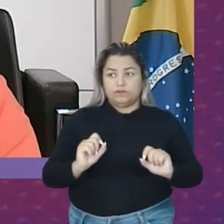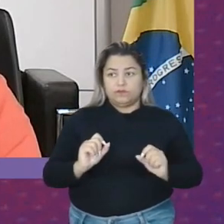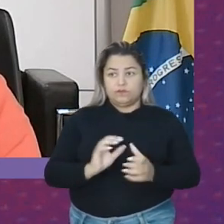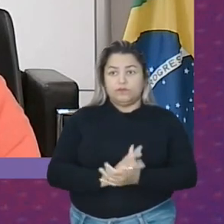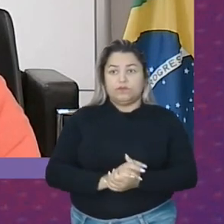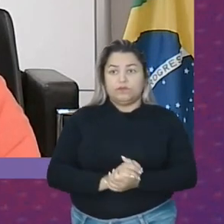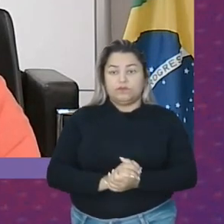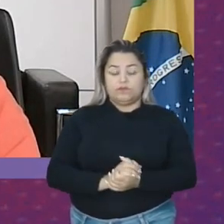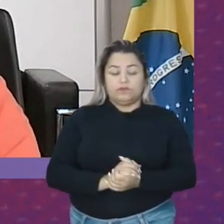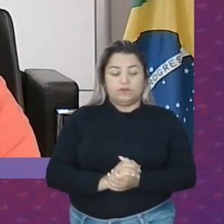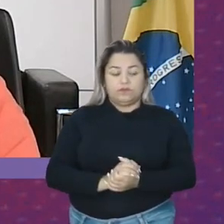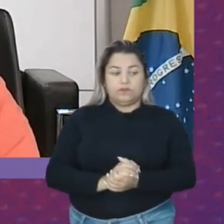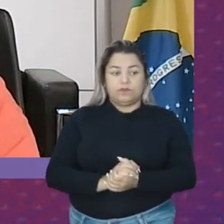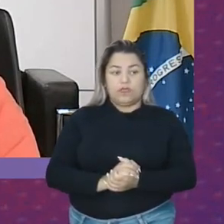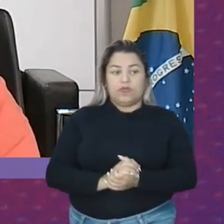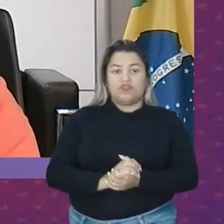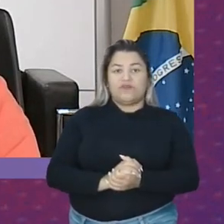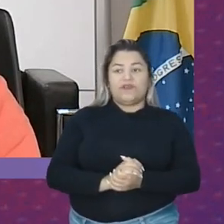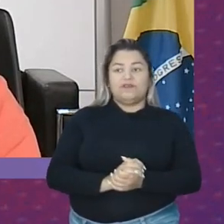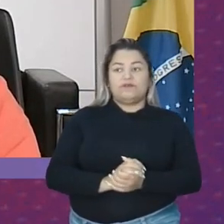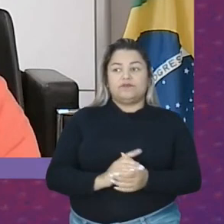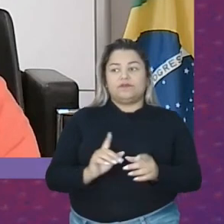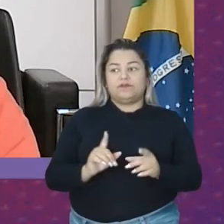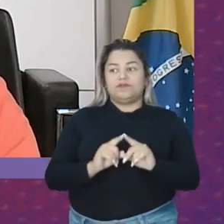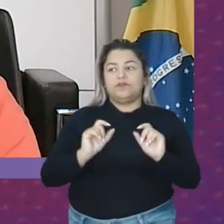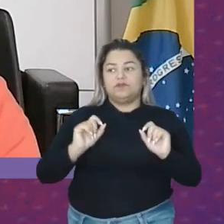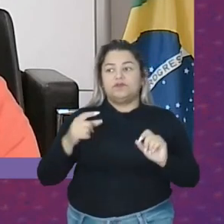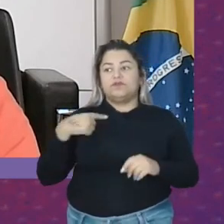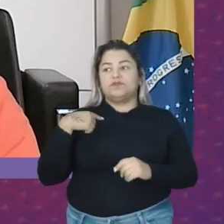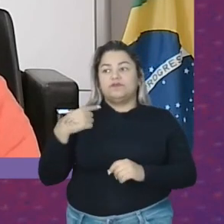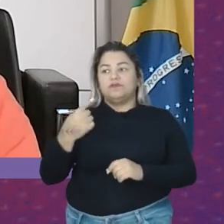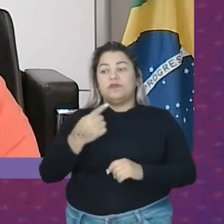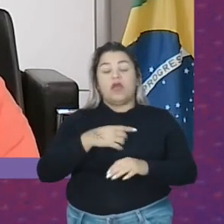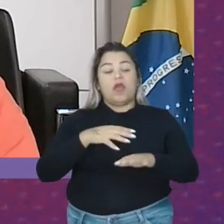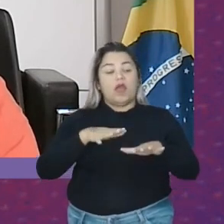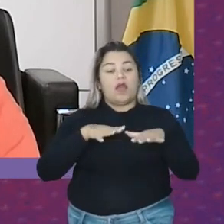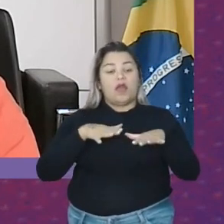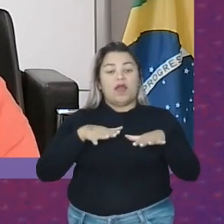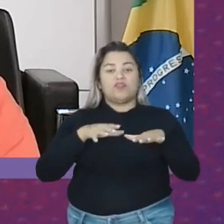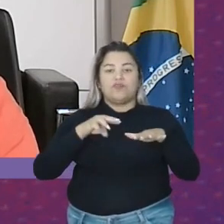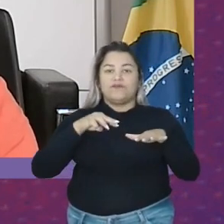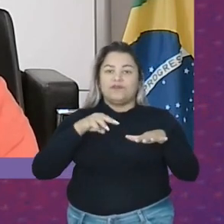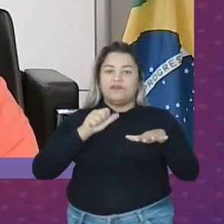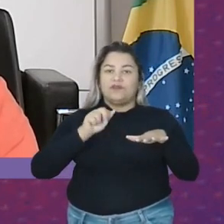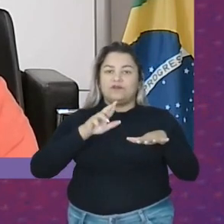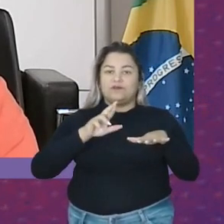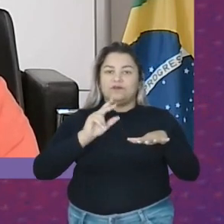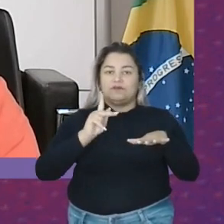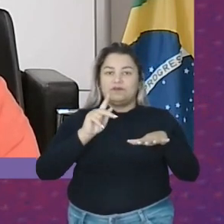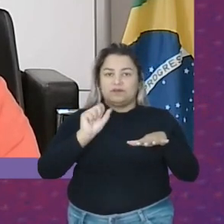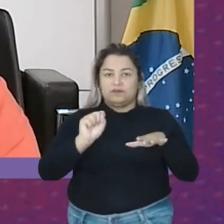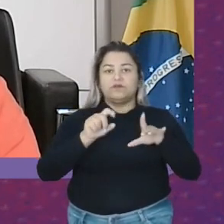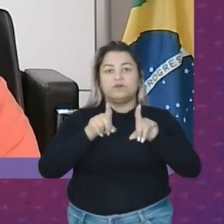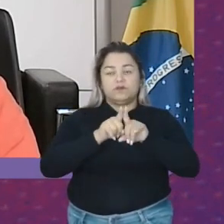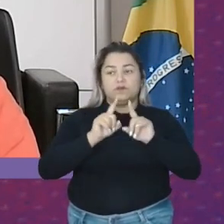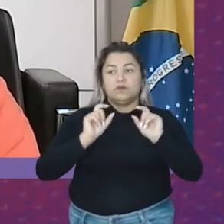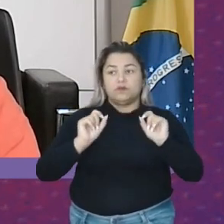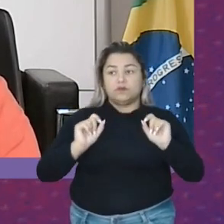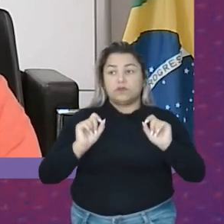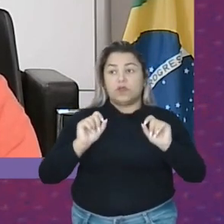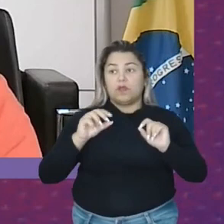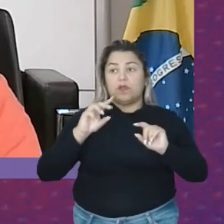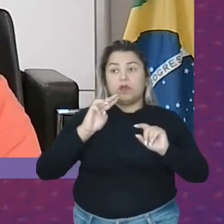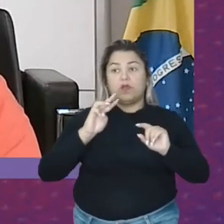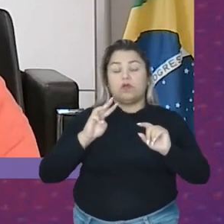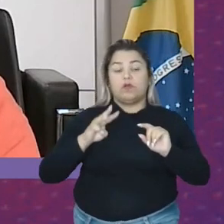organizei e liderei duas grandes marchas das Margaridas, no ano de 2007 e no ano de